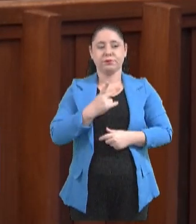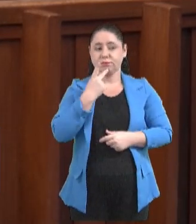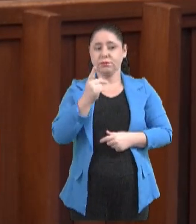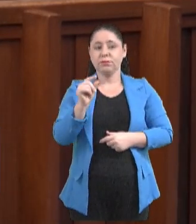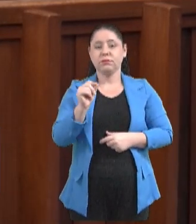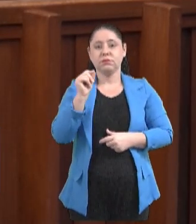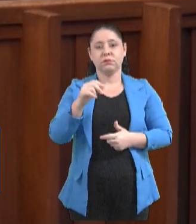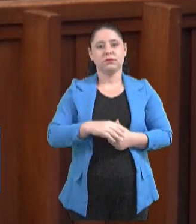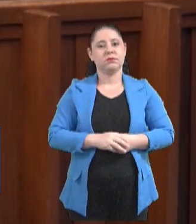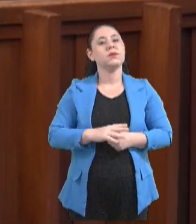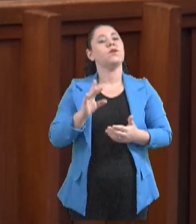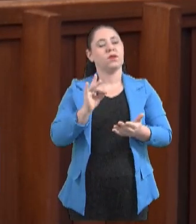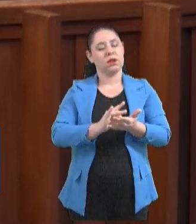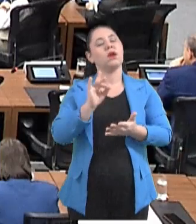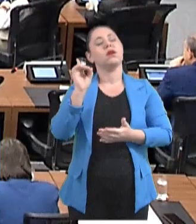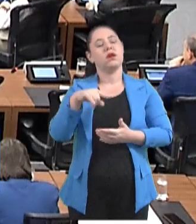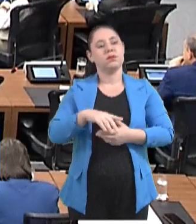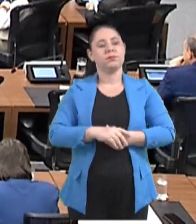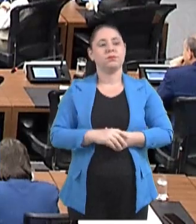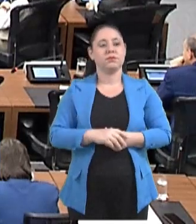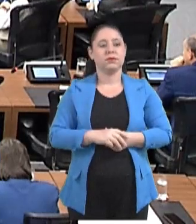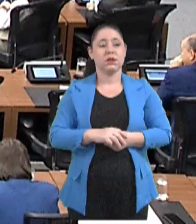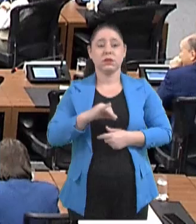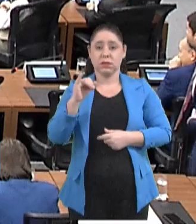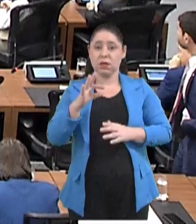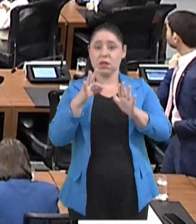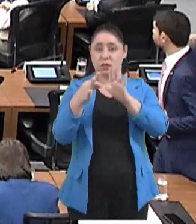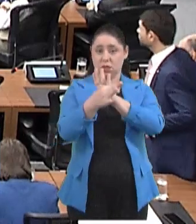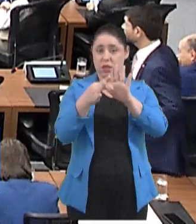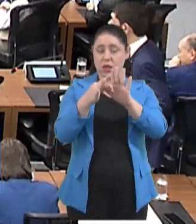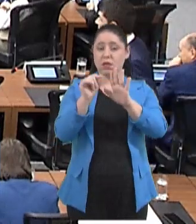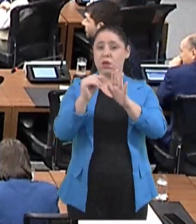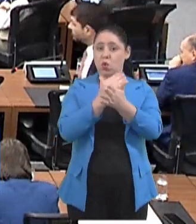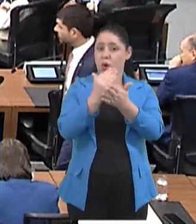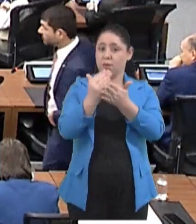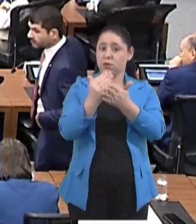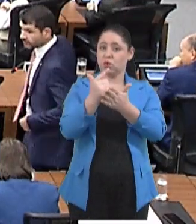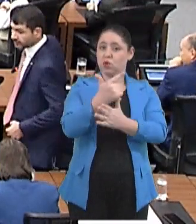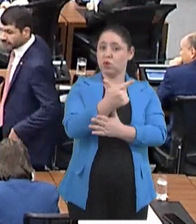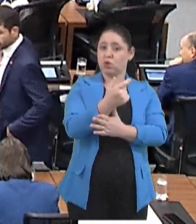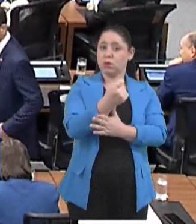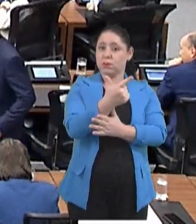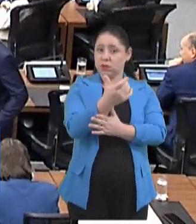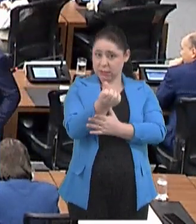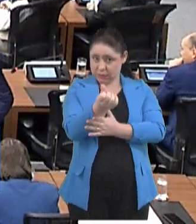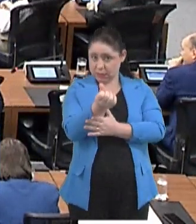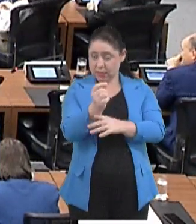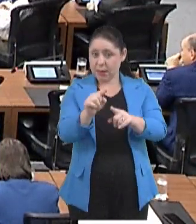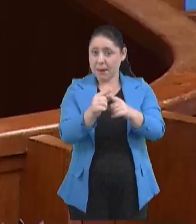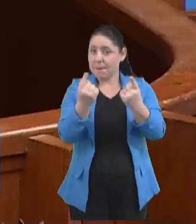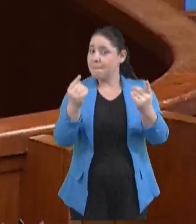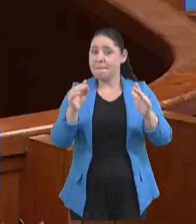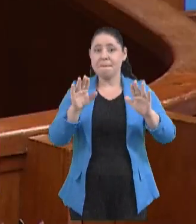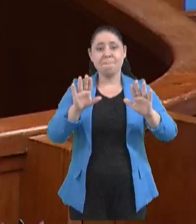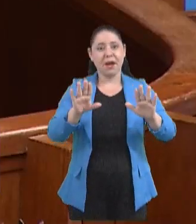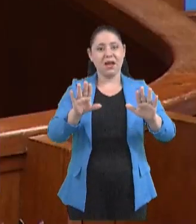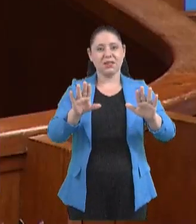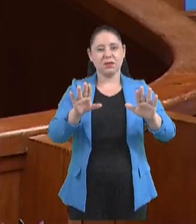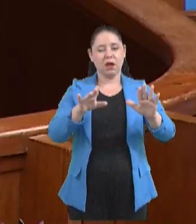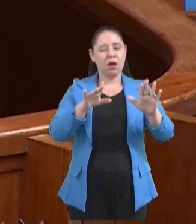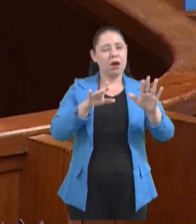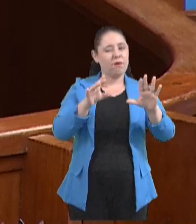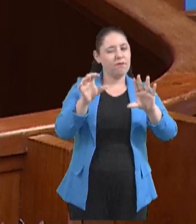o seguinte: realmente é isso. Eu citei aqui que começou em 2016. Só que eu fiz